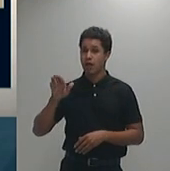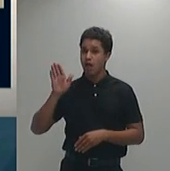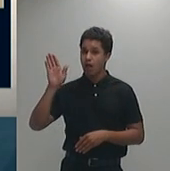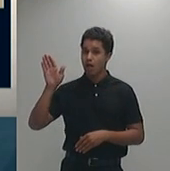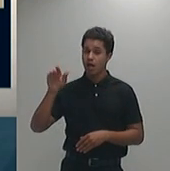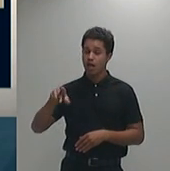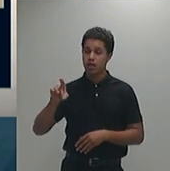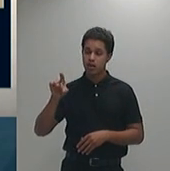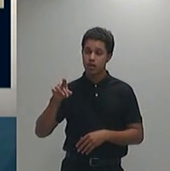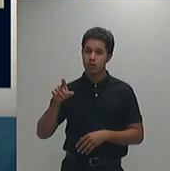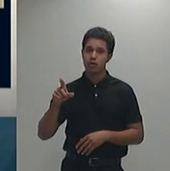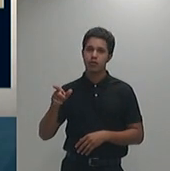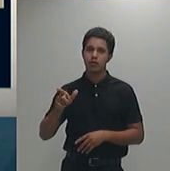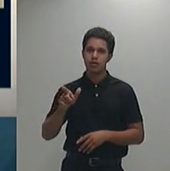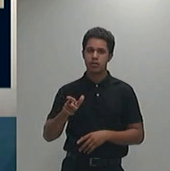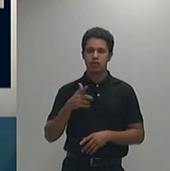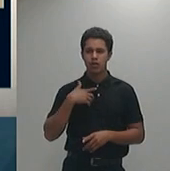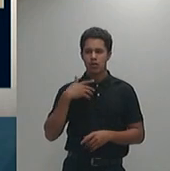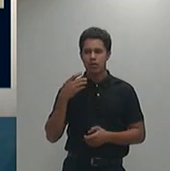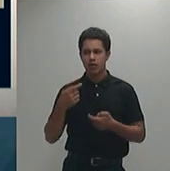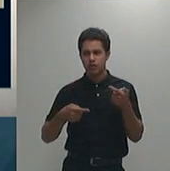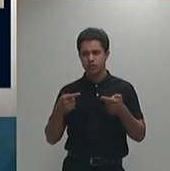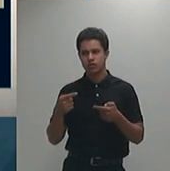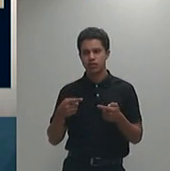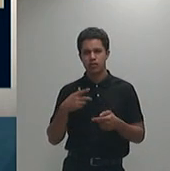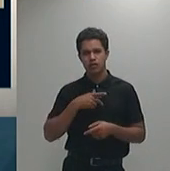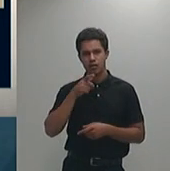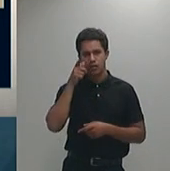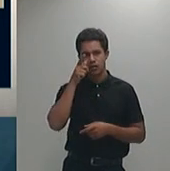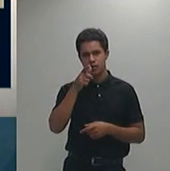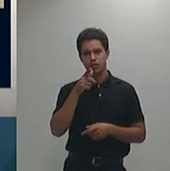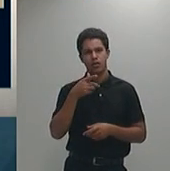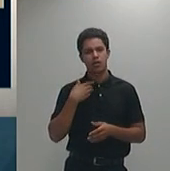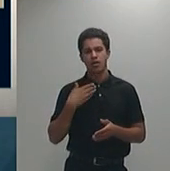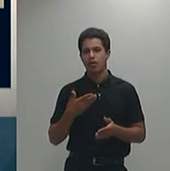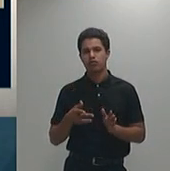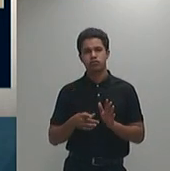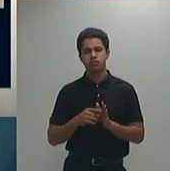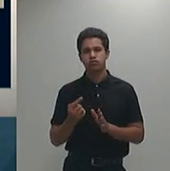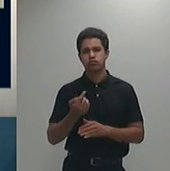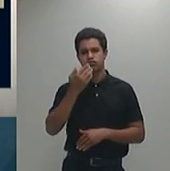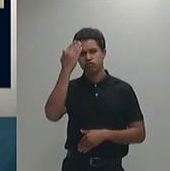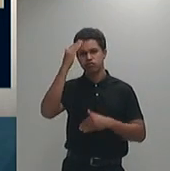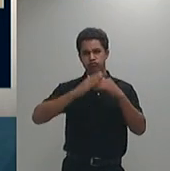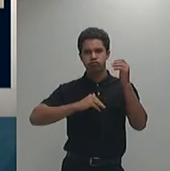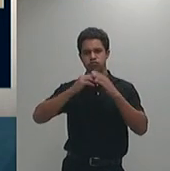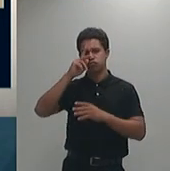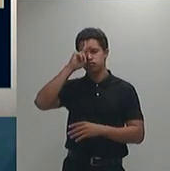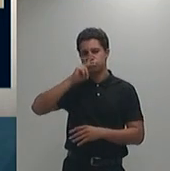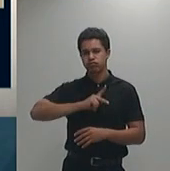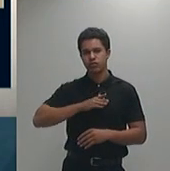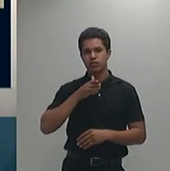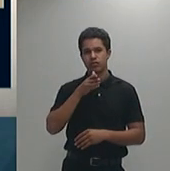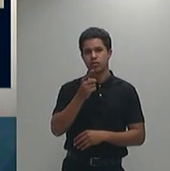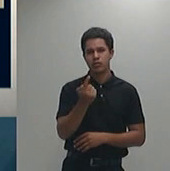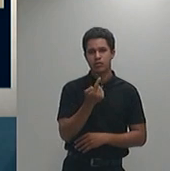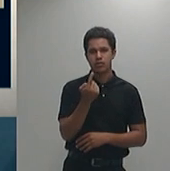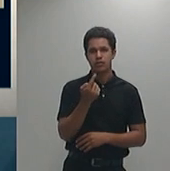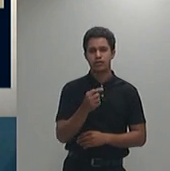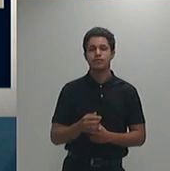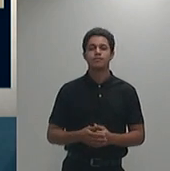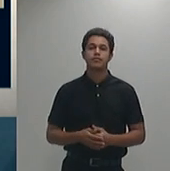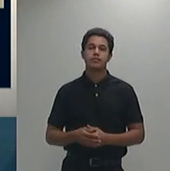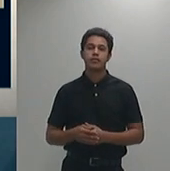atenderia naturalmente é o princípio da Autonomia de vontade norteador de todo e qualquer arbitragem e todavia não é